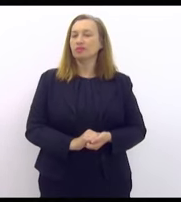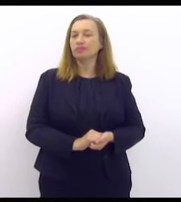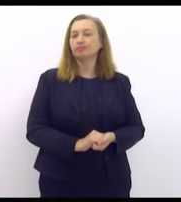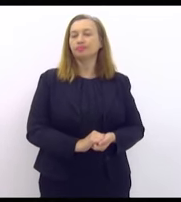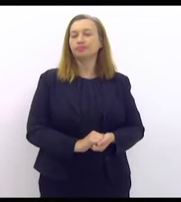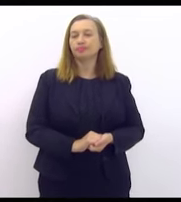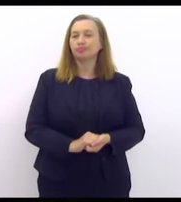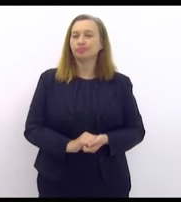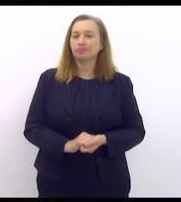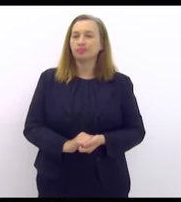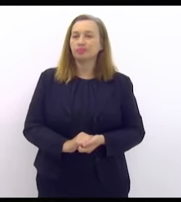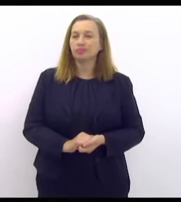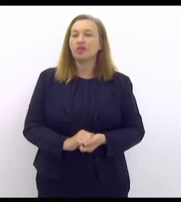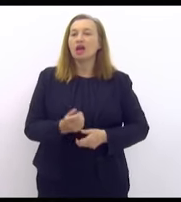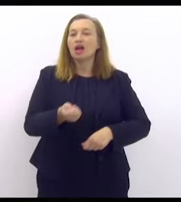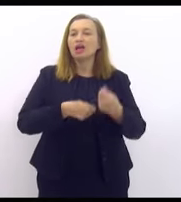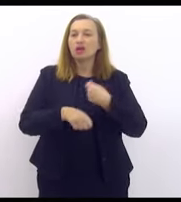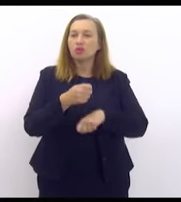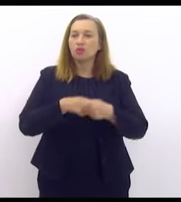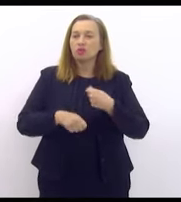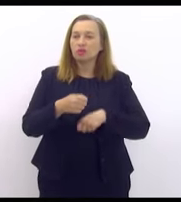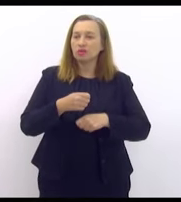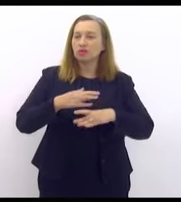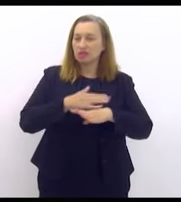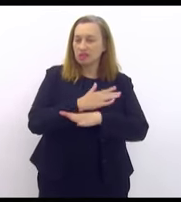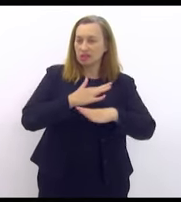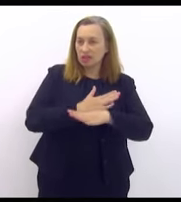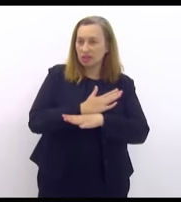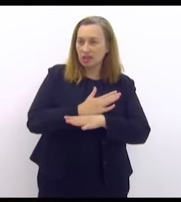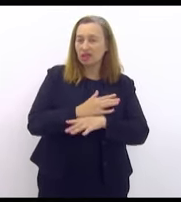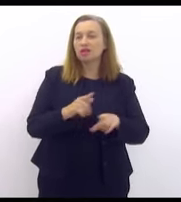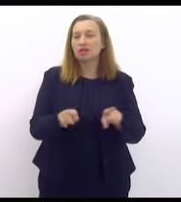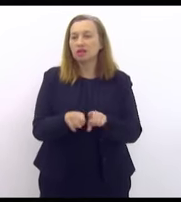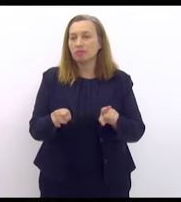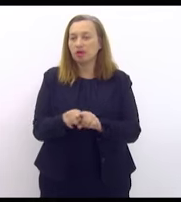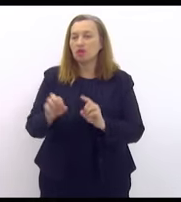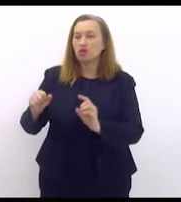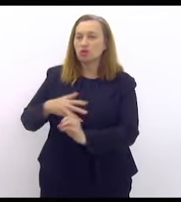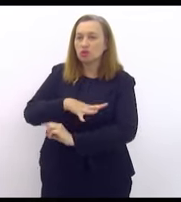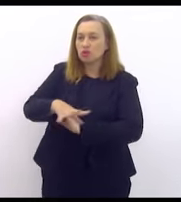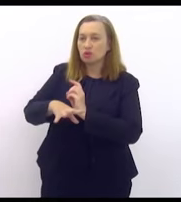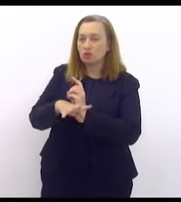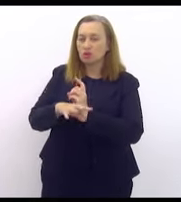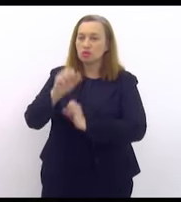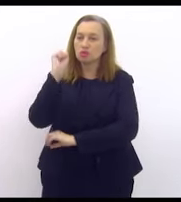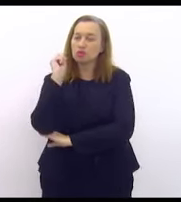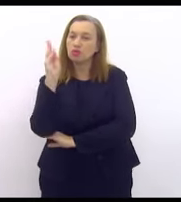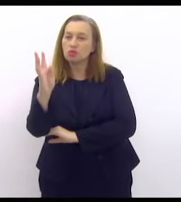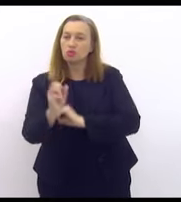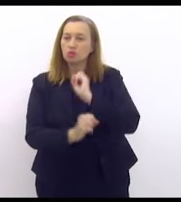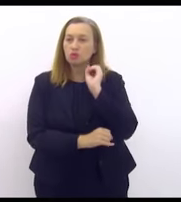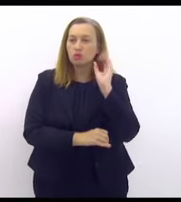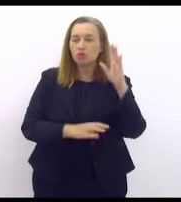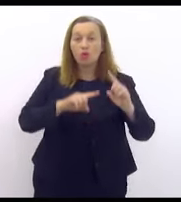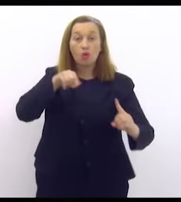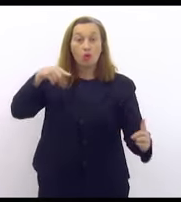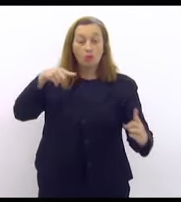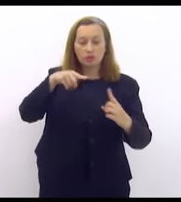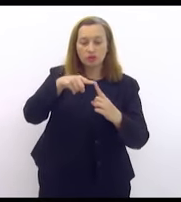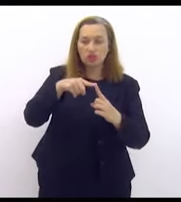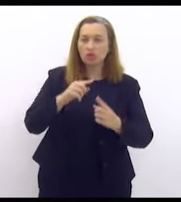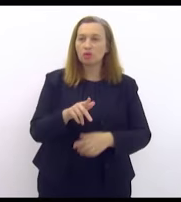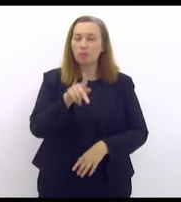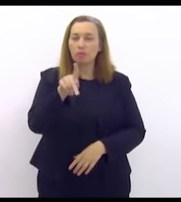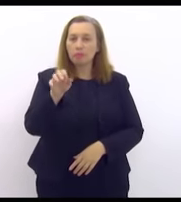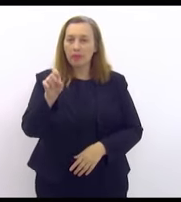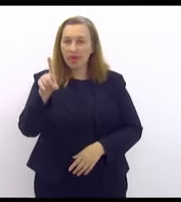Aí vem aqui. As economias urbanas fortes e as cidades socioambientais inclusivas. Para atingir seus objetivos, o